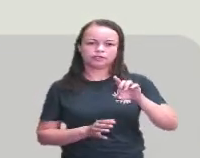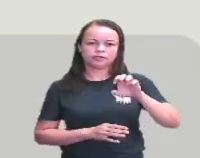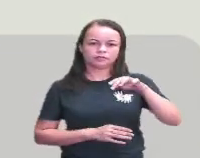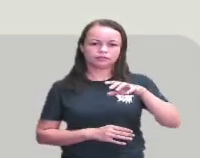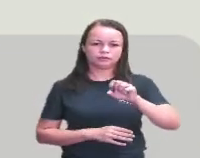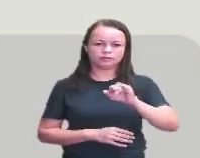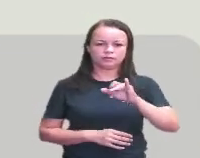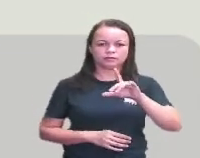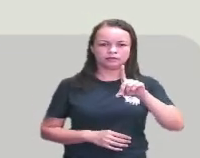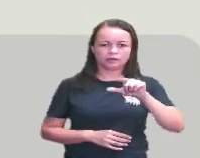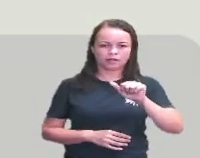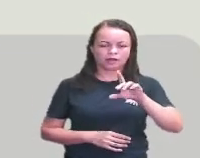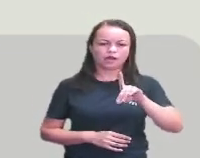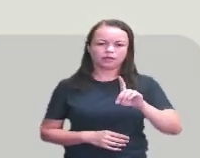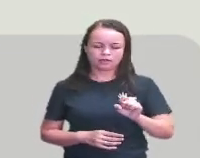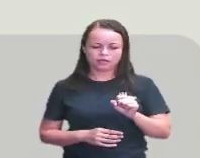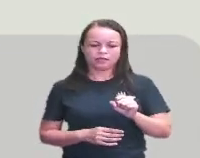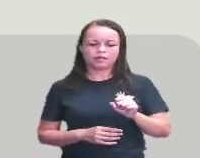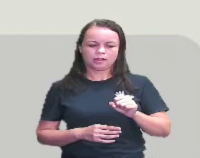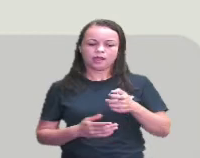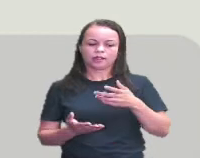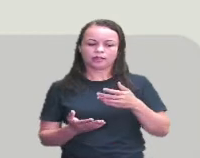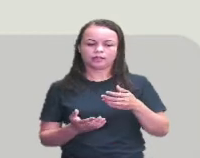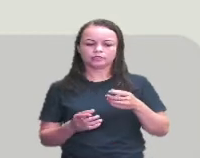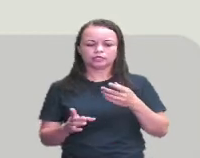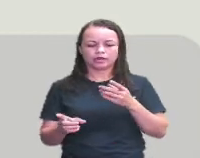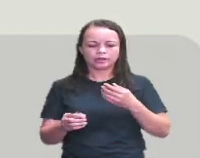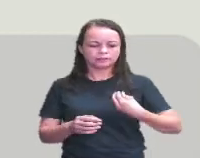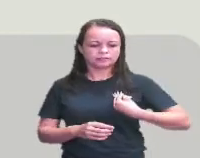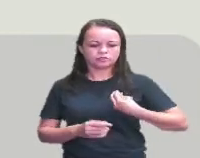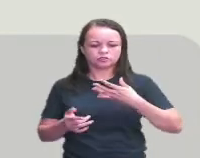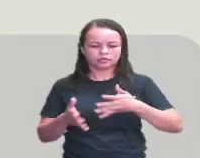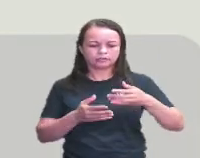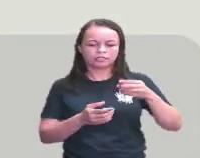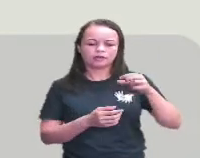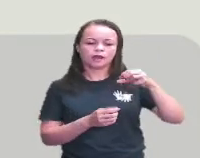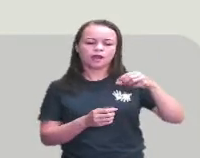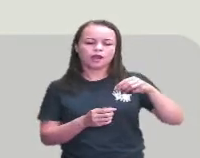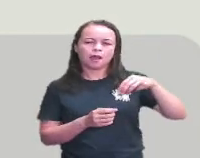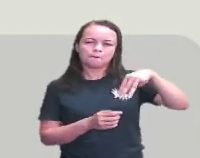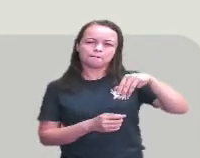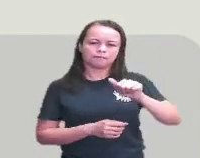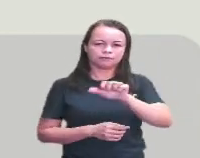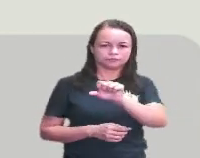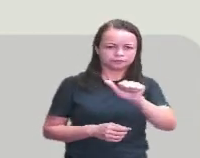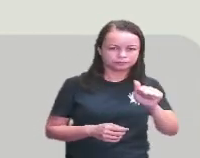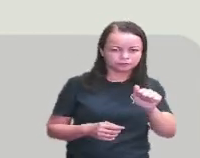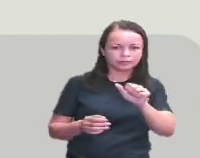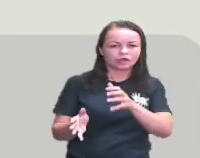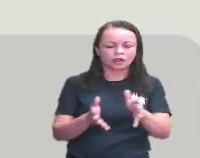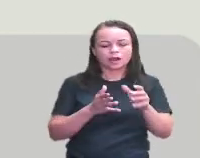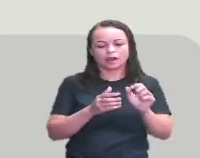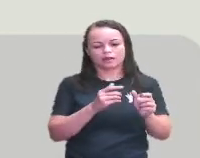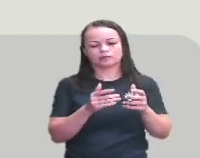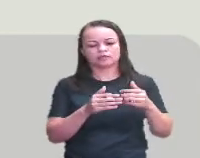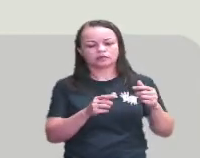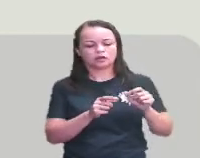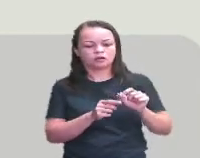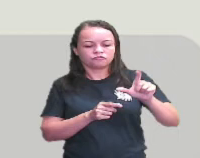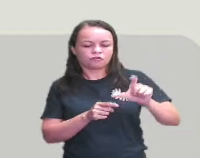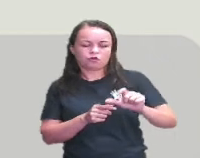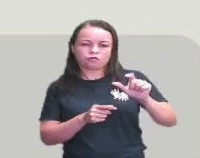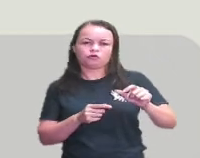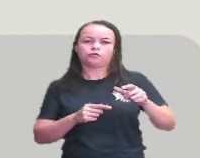Densidade é a relação existente entre a massa e o volume de um material a uma dada pressão e temperatura.